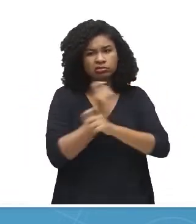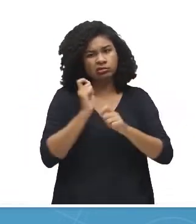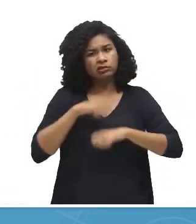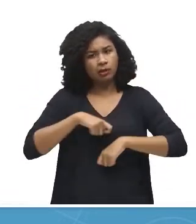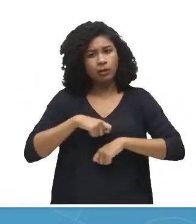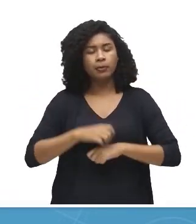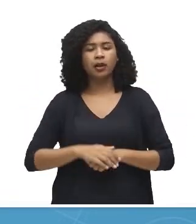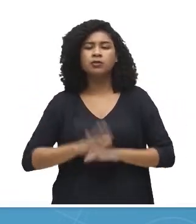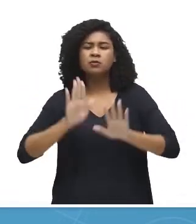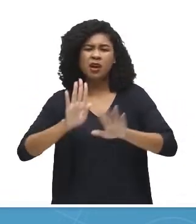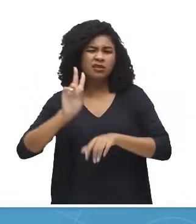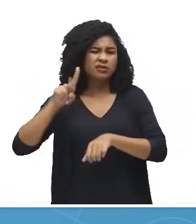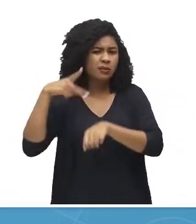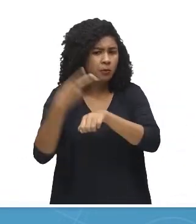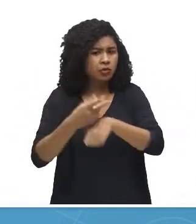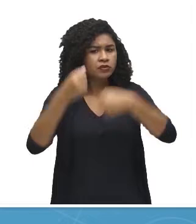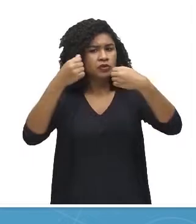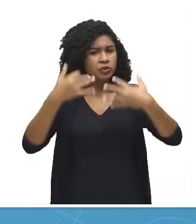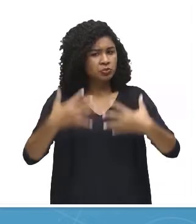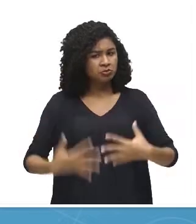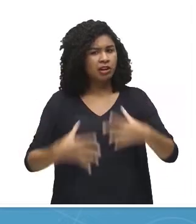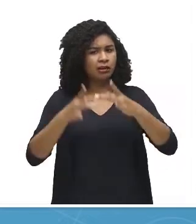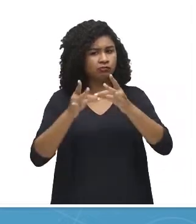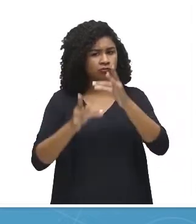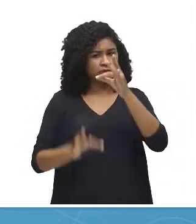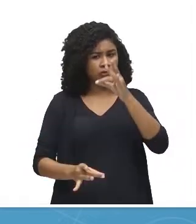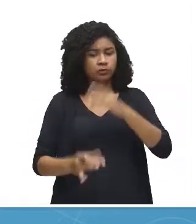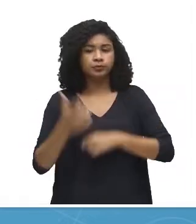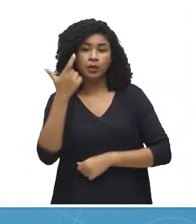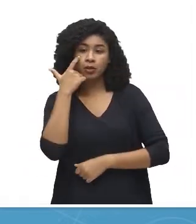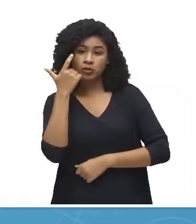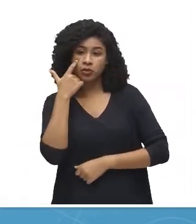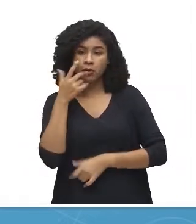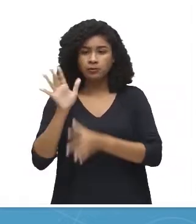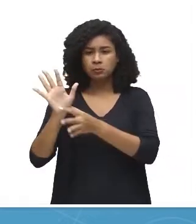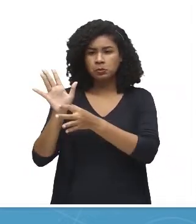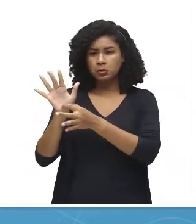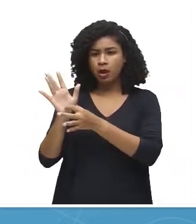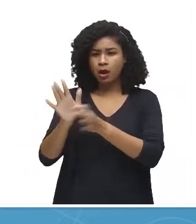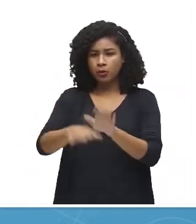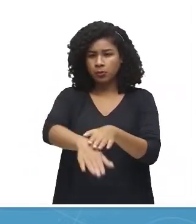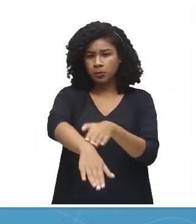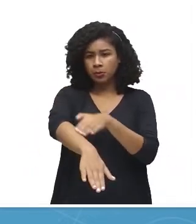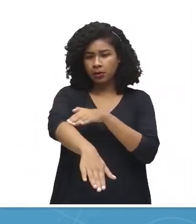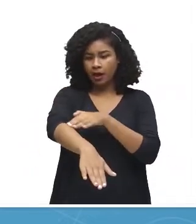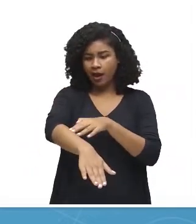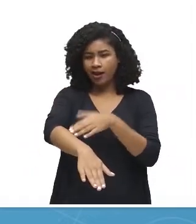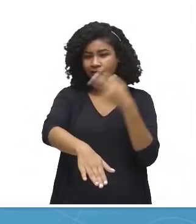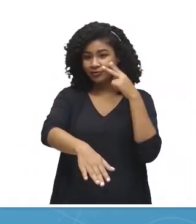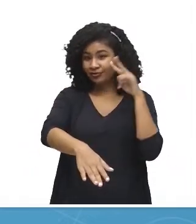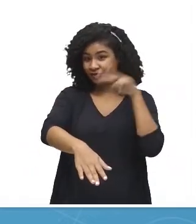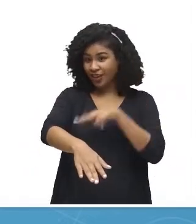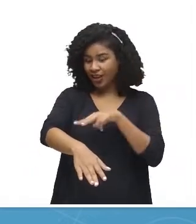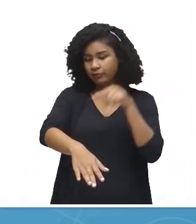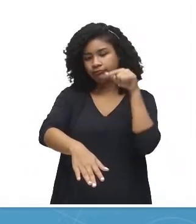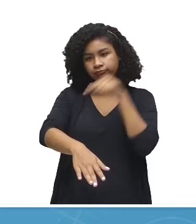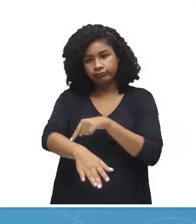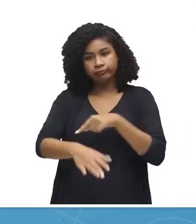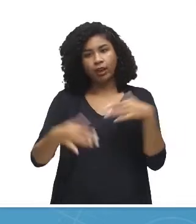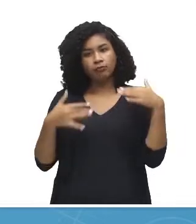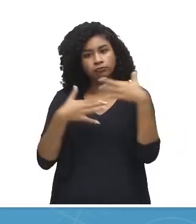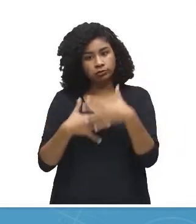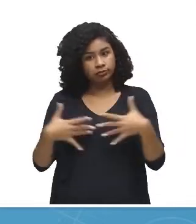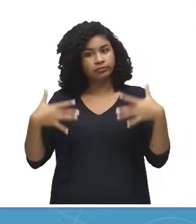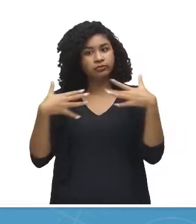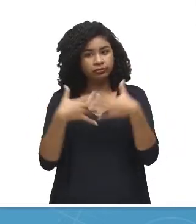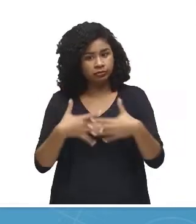epitelial, né, esse primeiro tecido que a gente olha aí nas nossas mãos, nossos braços, que vai proteger externamente o nosso corpo. E, além disso,